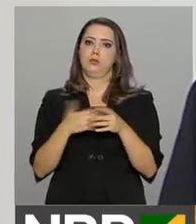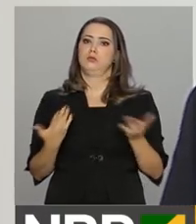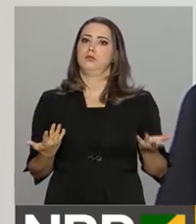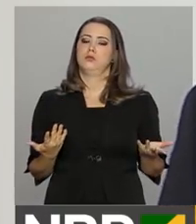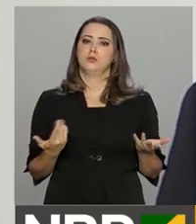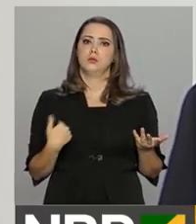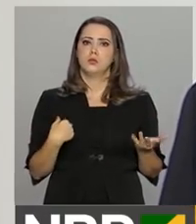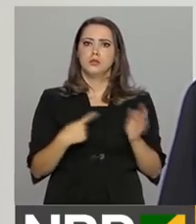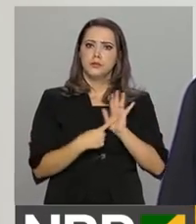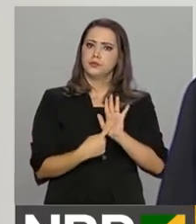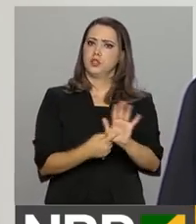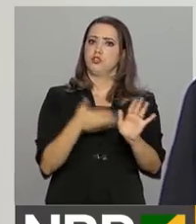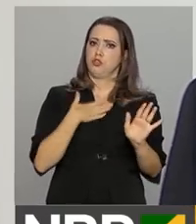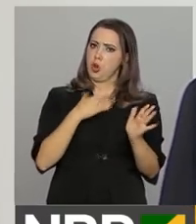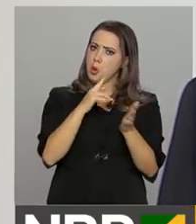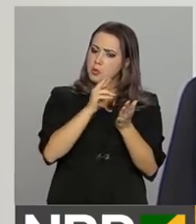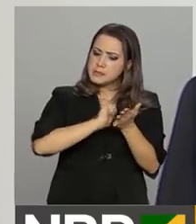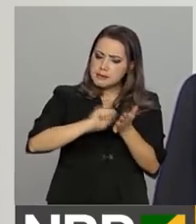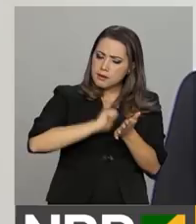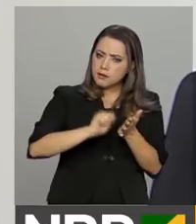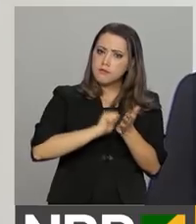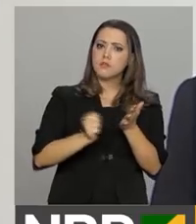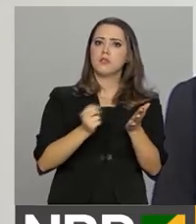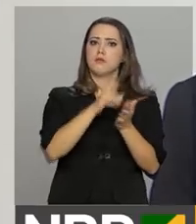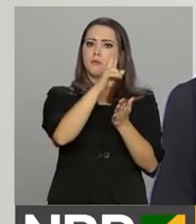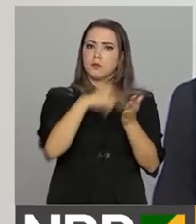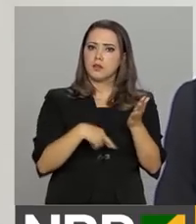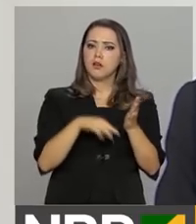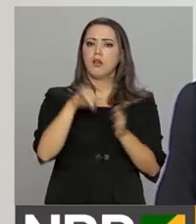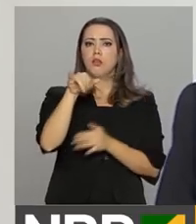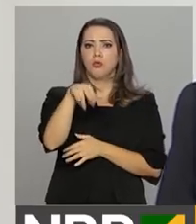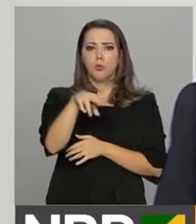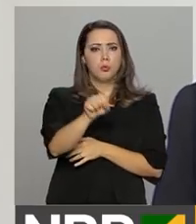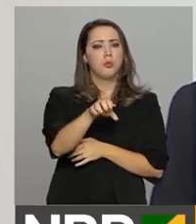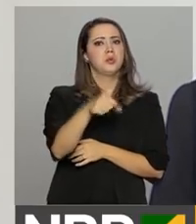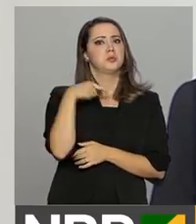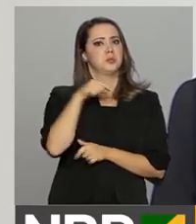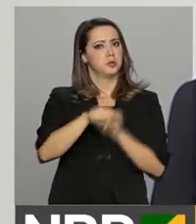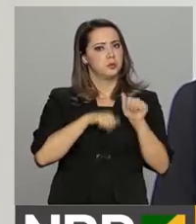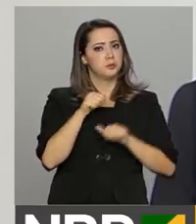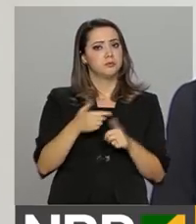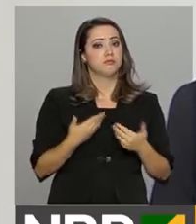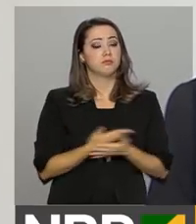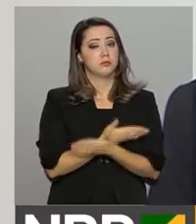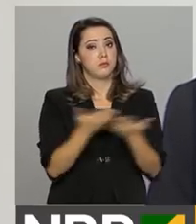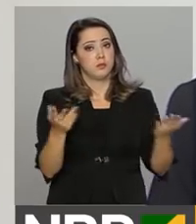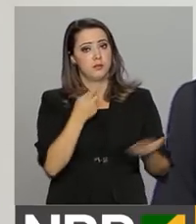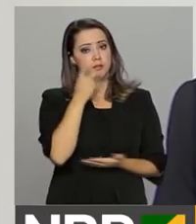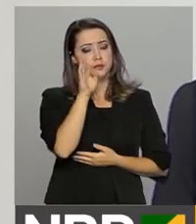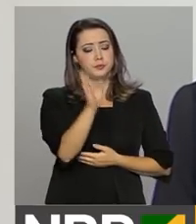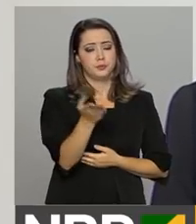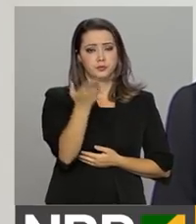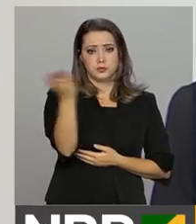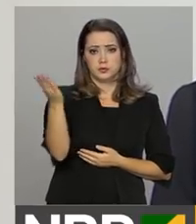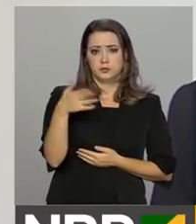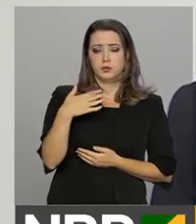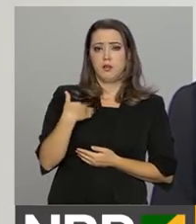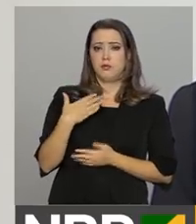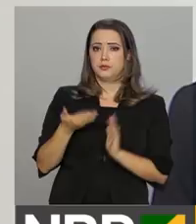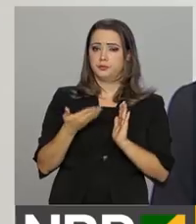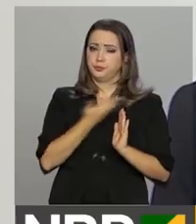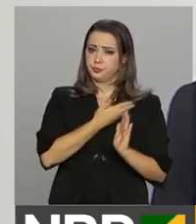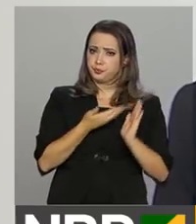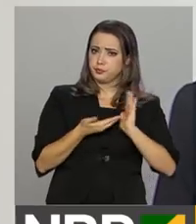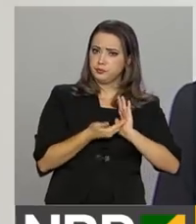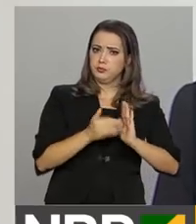verdade e olha que eu fui relator da previdência social então eu estou fazendo esse discurso os senhores é os amigos da câmara e do